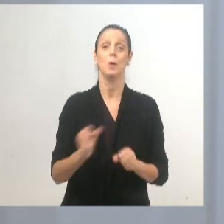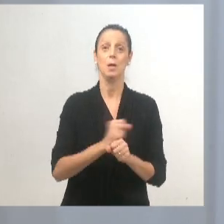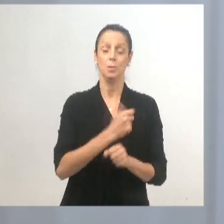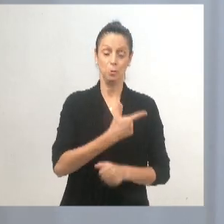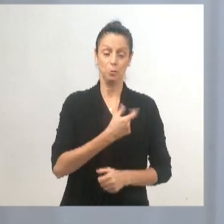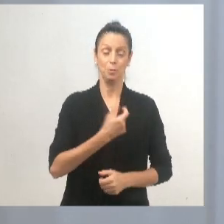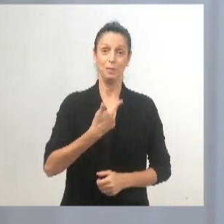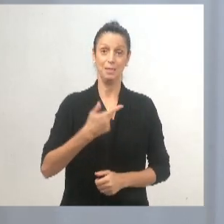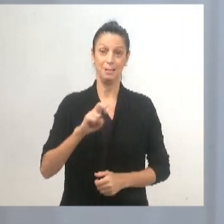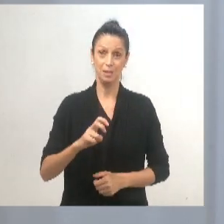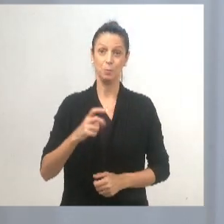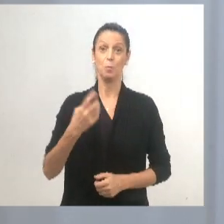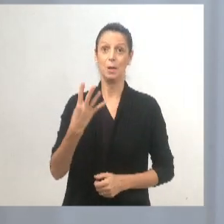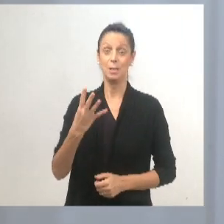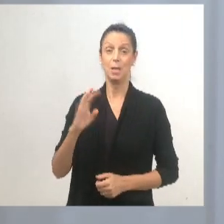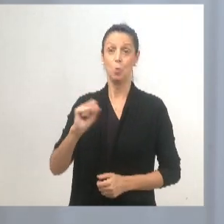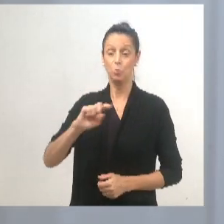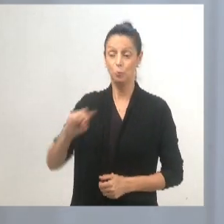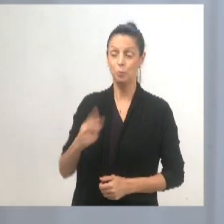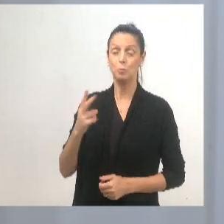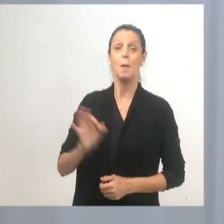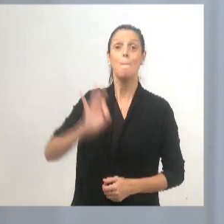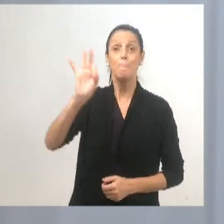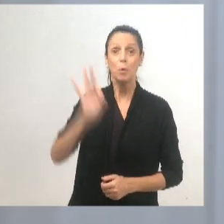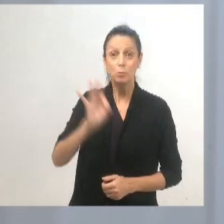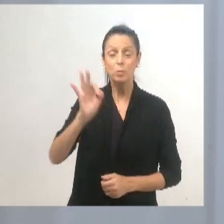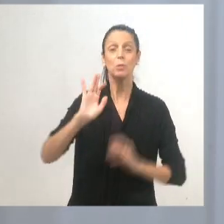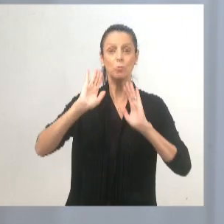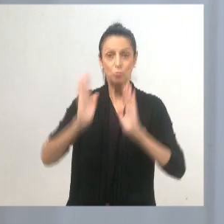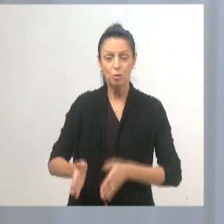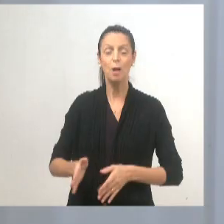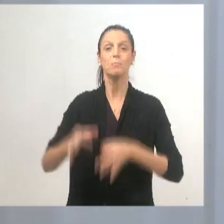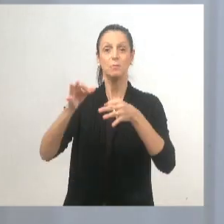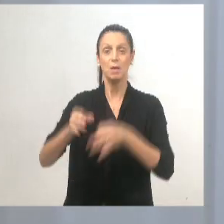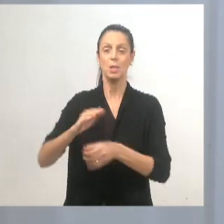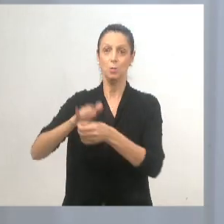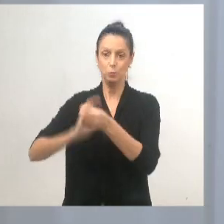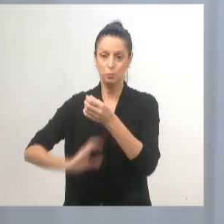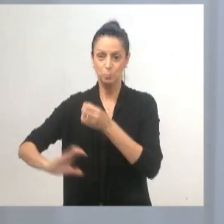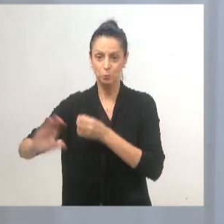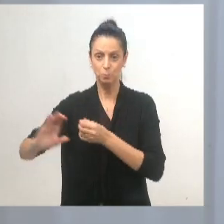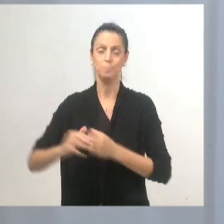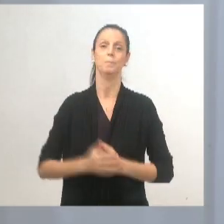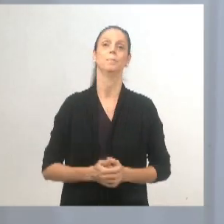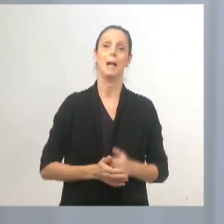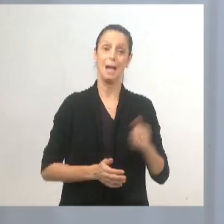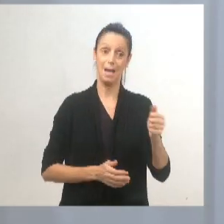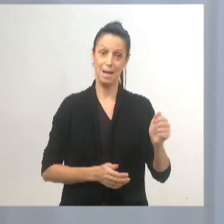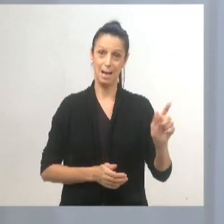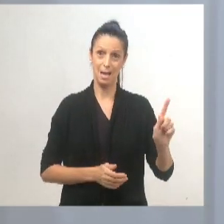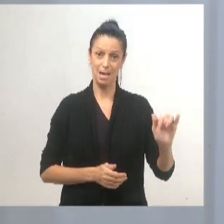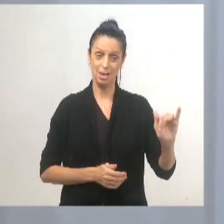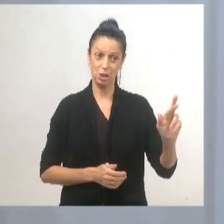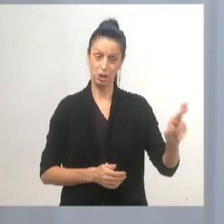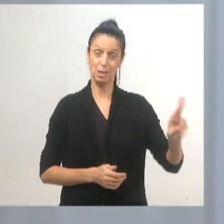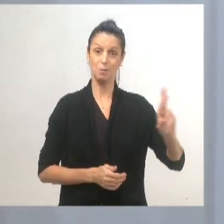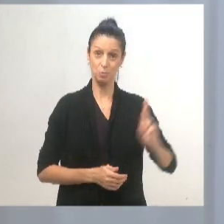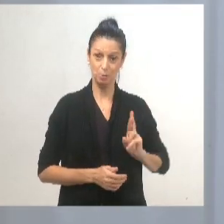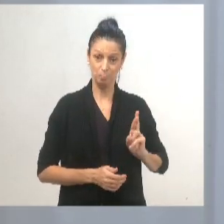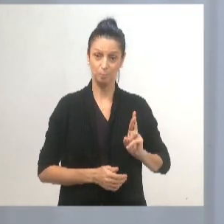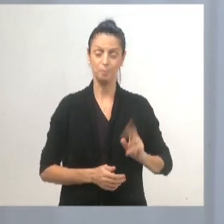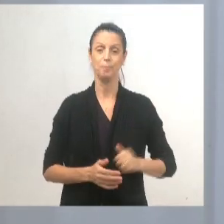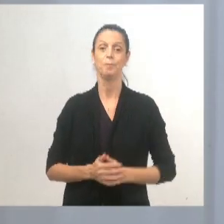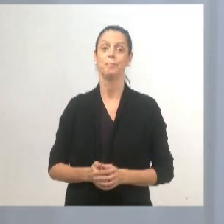2025, 48,2% de cobertura, segundo a própria AGI. Uma defasagem que